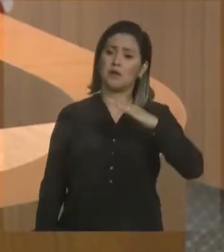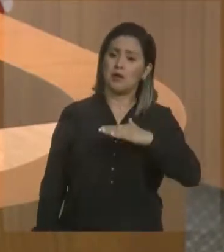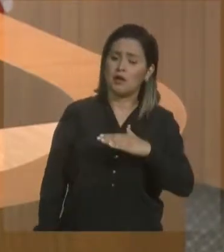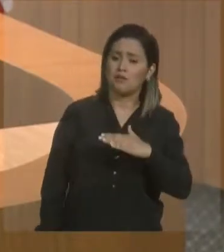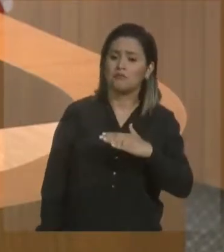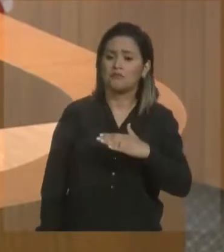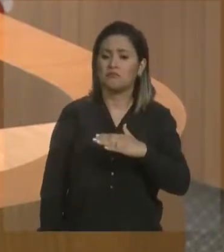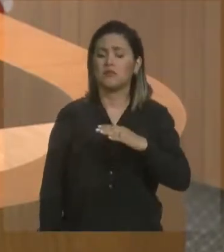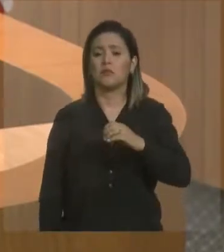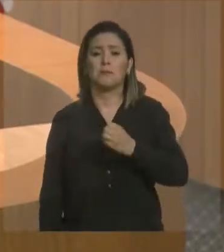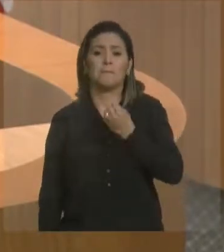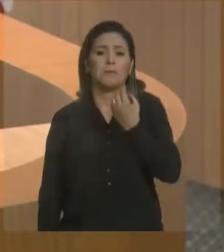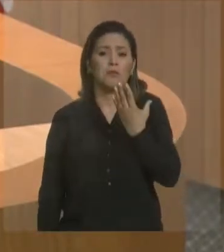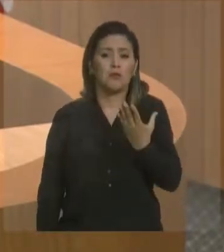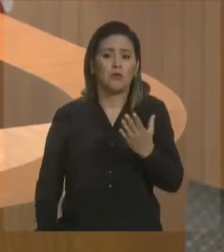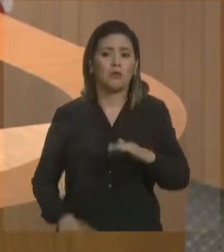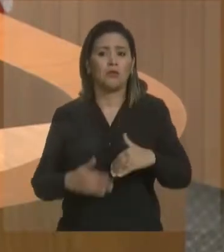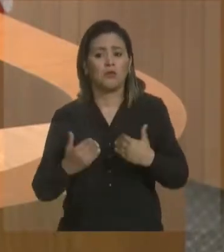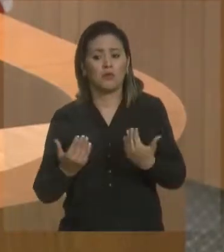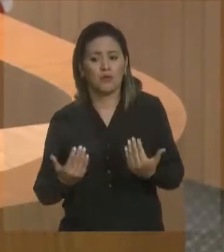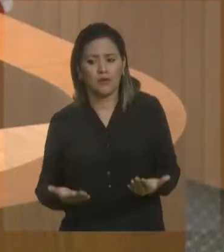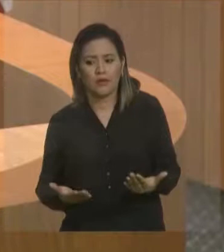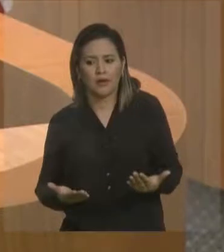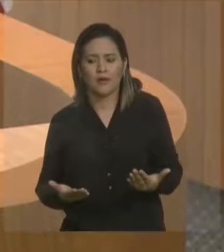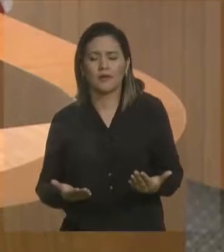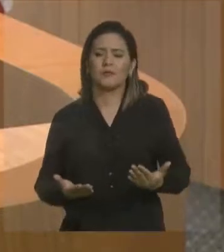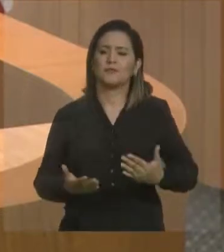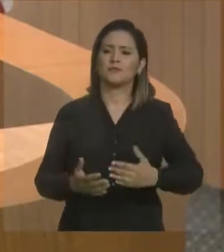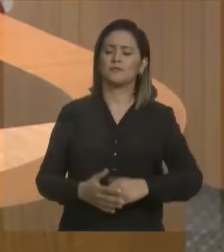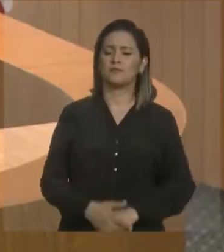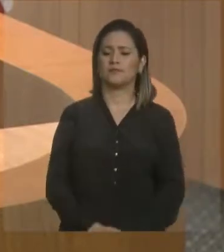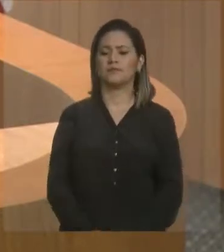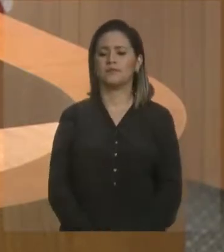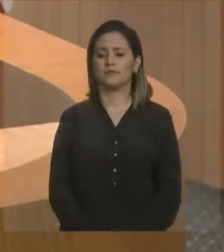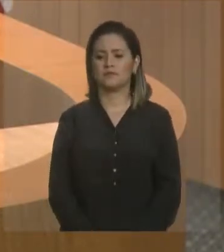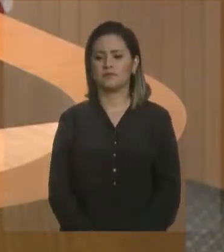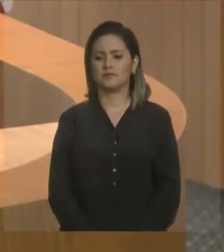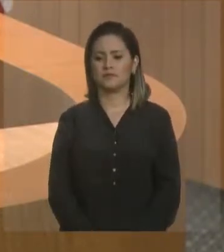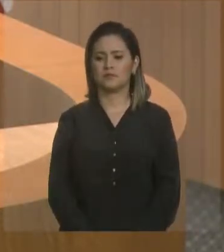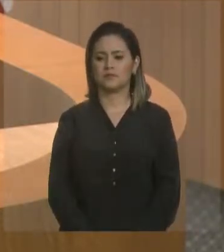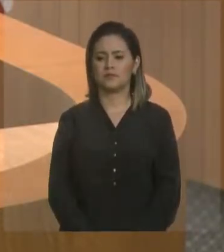trazer e benefícios, e chegamos a vários